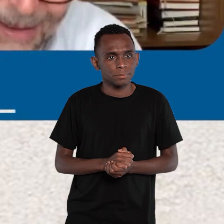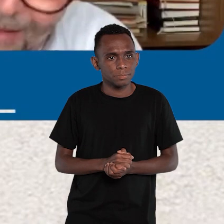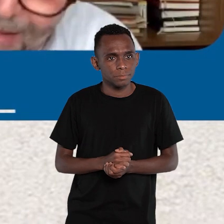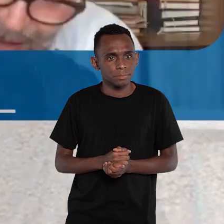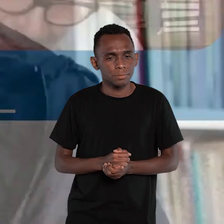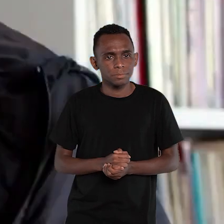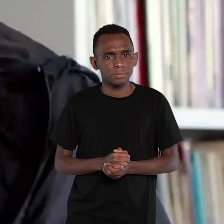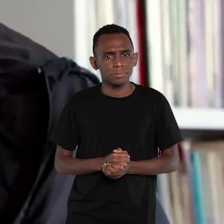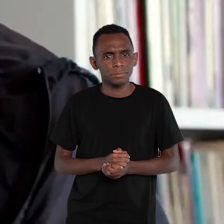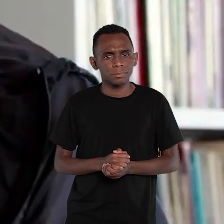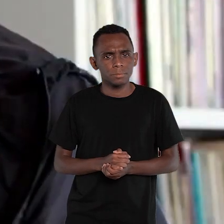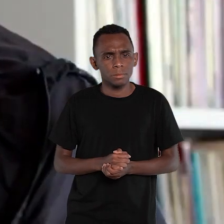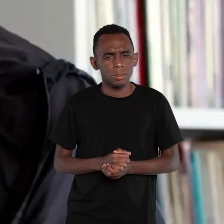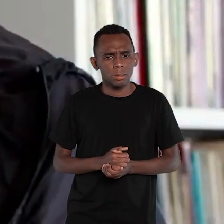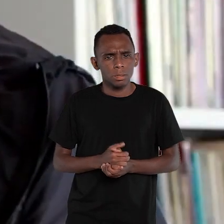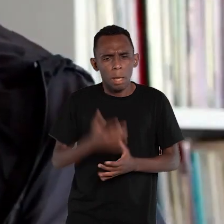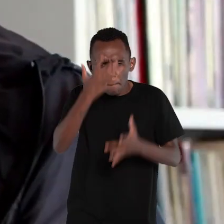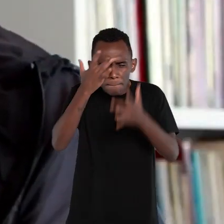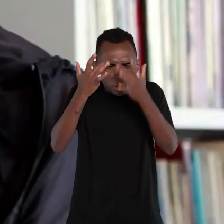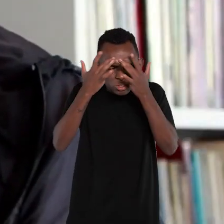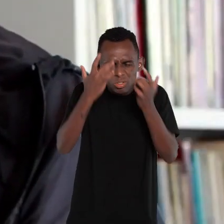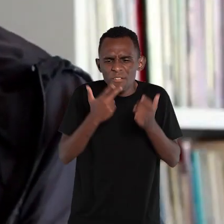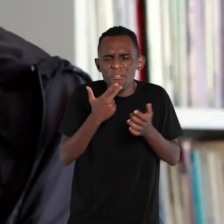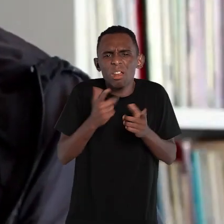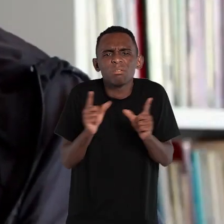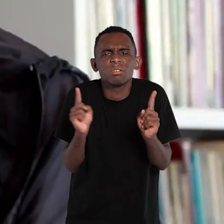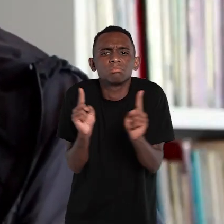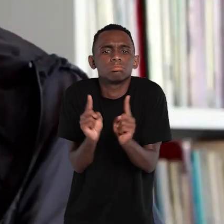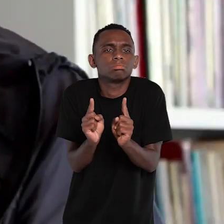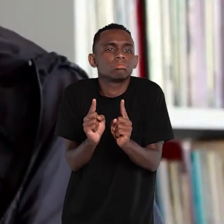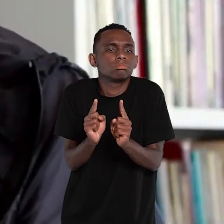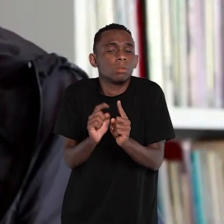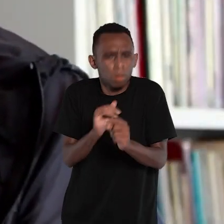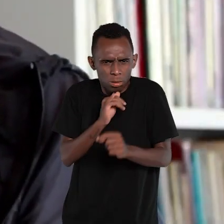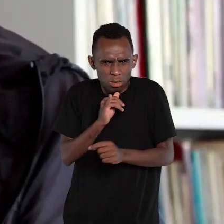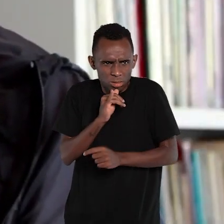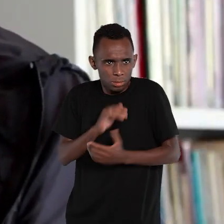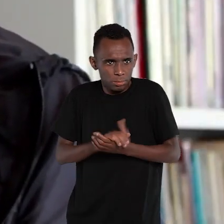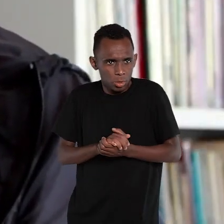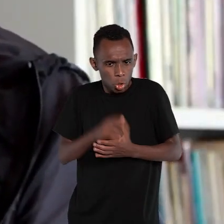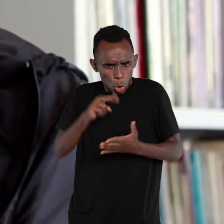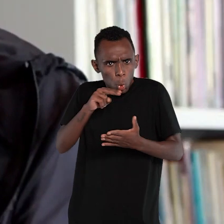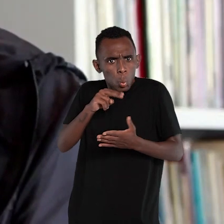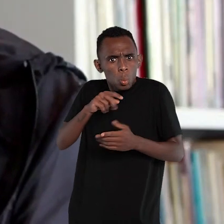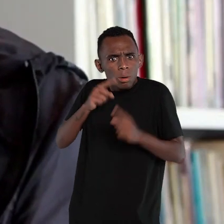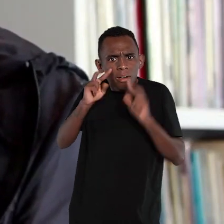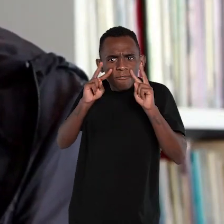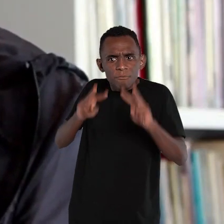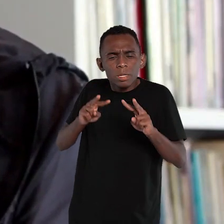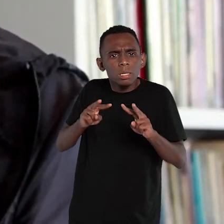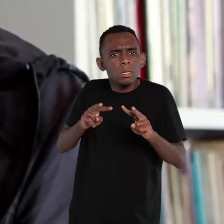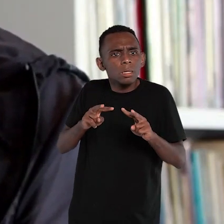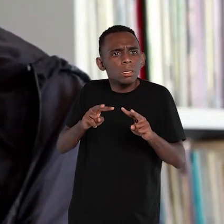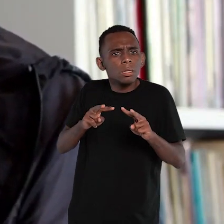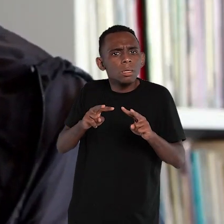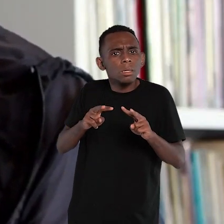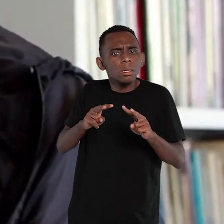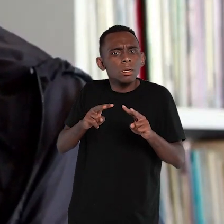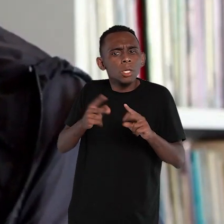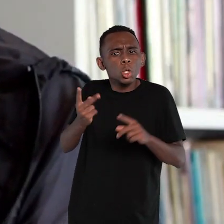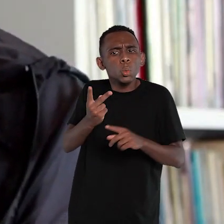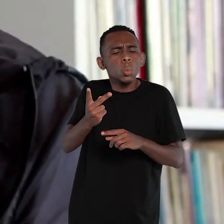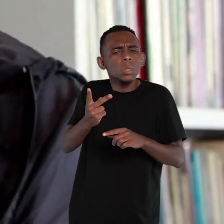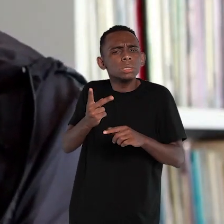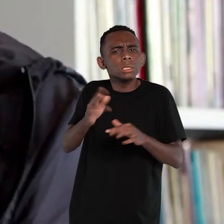áspera. Era gente de poucas palavras, rara nos afetos. Por exemplo, nunca vi duas pessoas daquela família trocarem